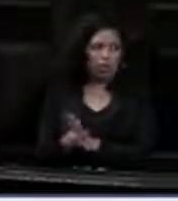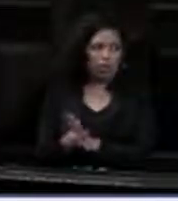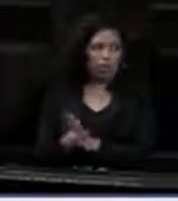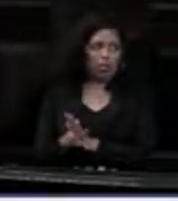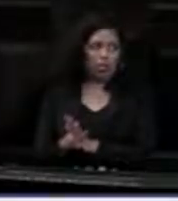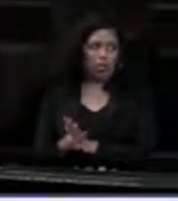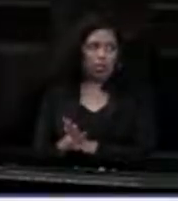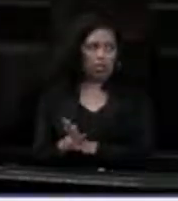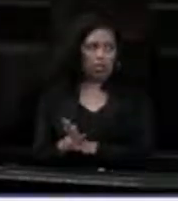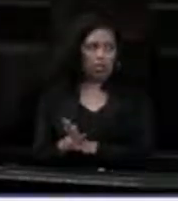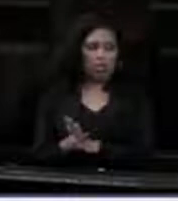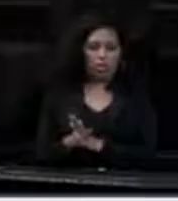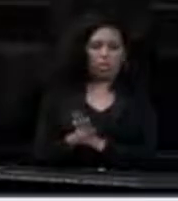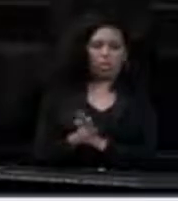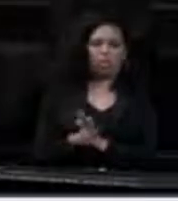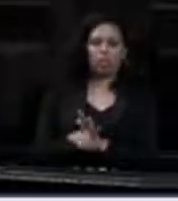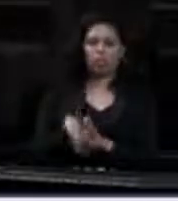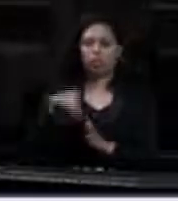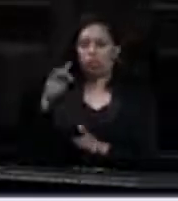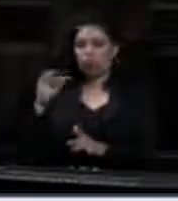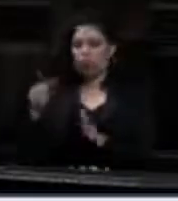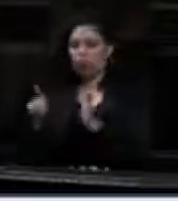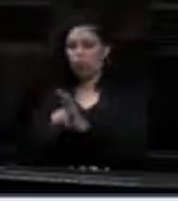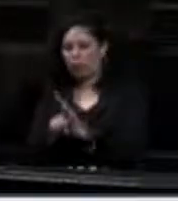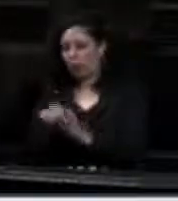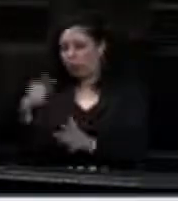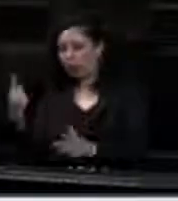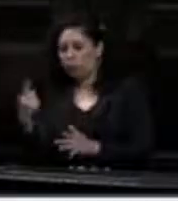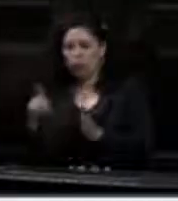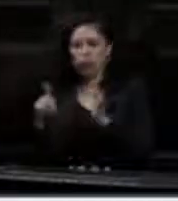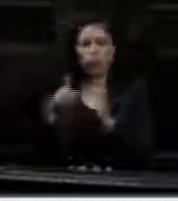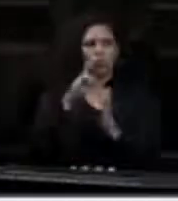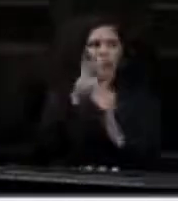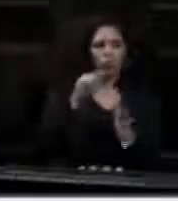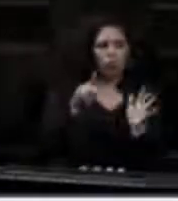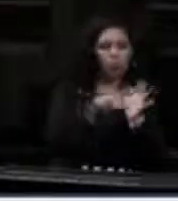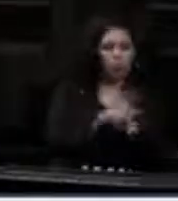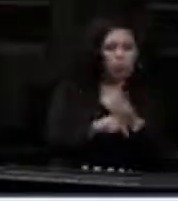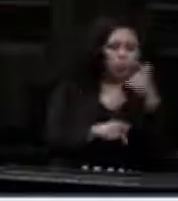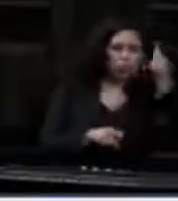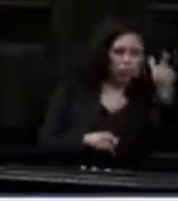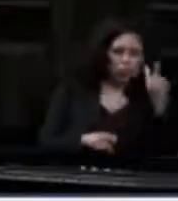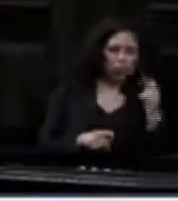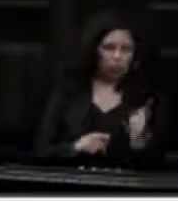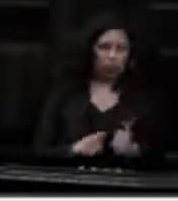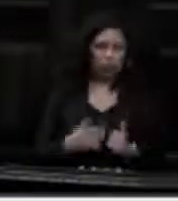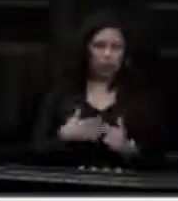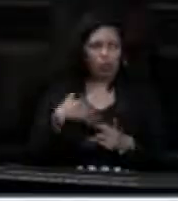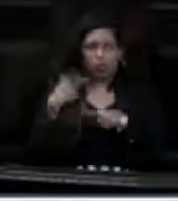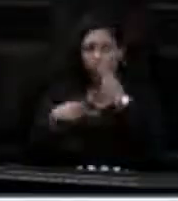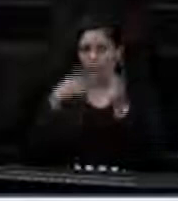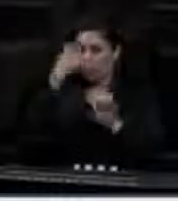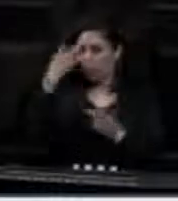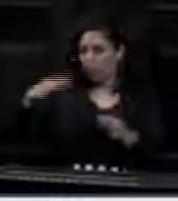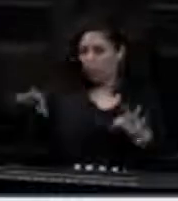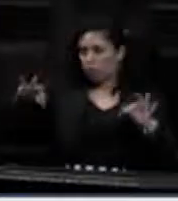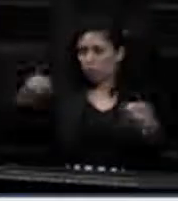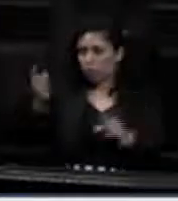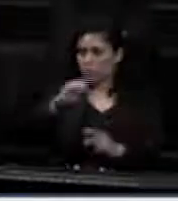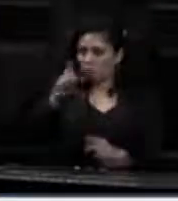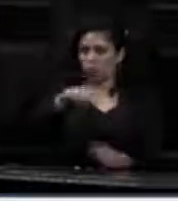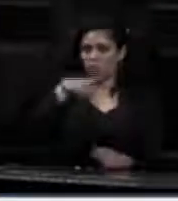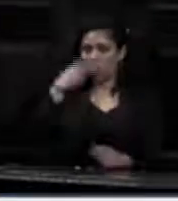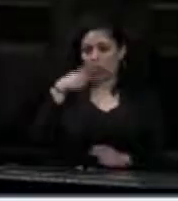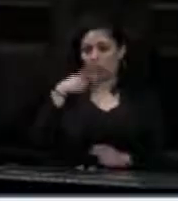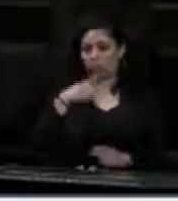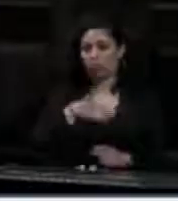disso ou dia daquilo. Eu não posso falar pelos demais, eu posso falar por mim, até porque não tenho procuração e mesmo que tivesse, não